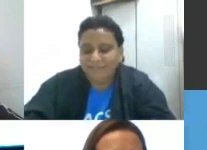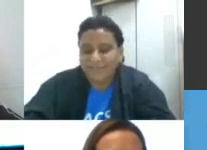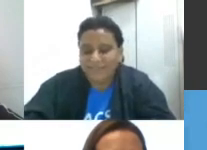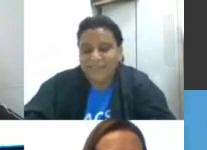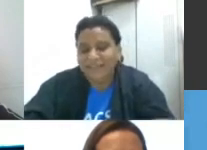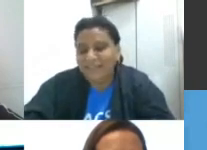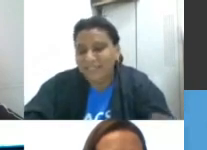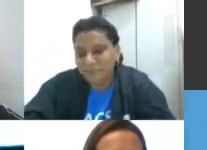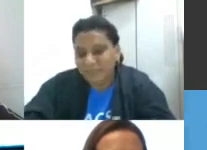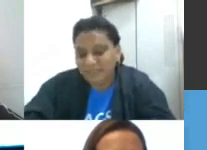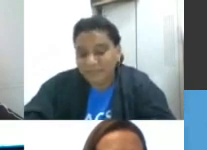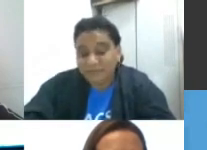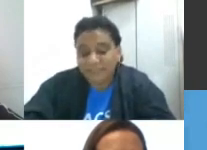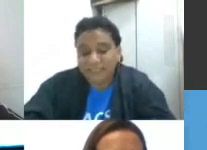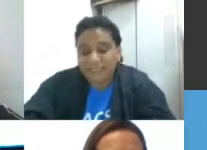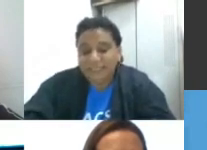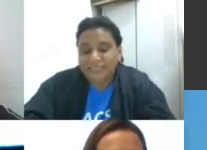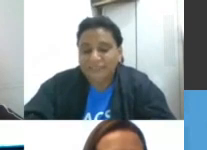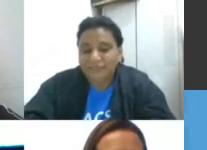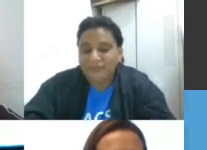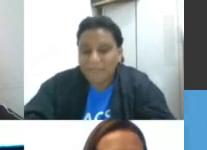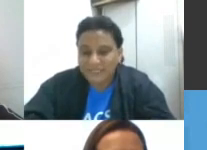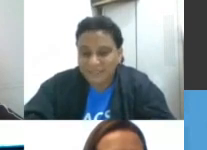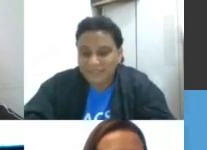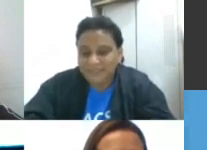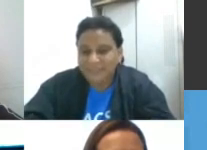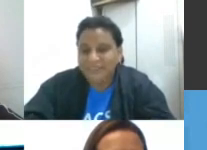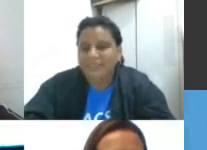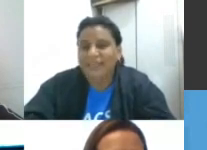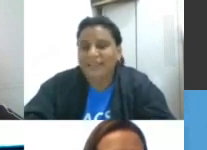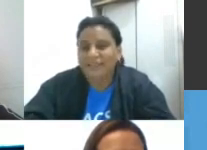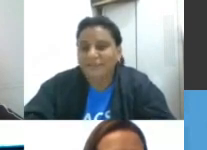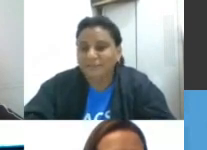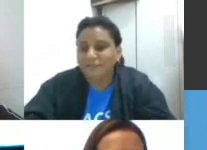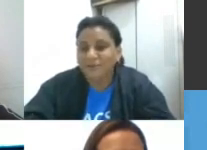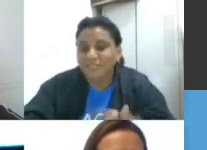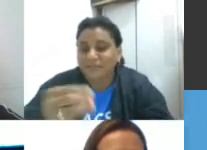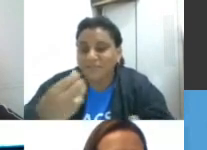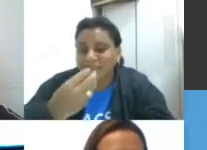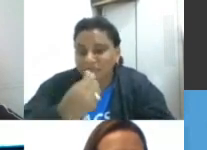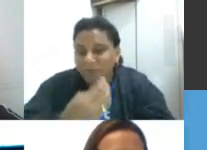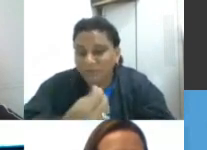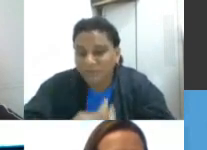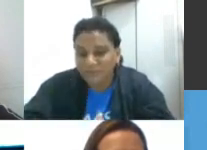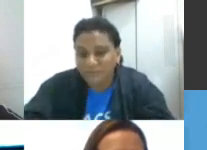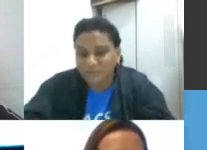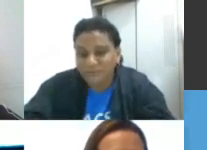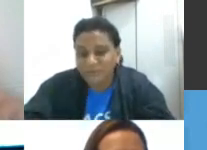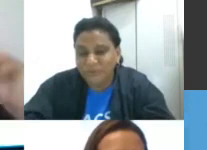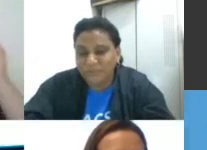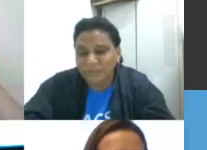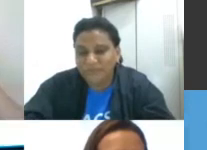realidade e expectativa eu tive uma paciente que ela não gostava do sabor do